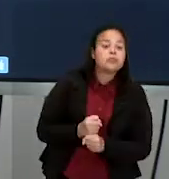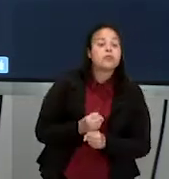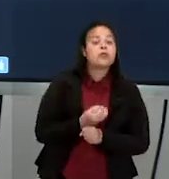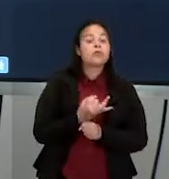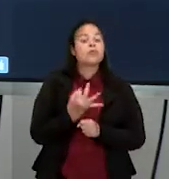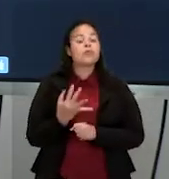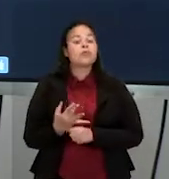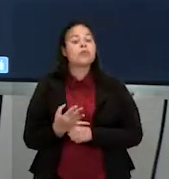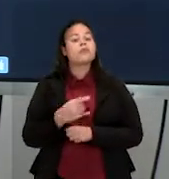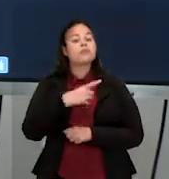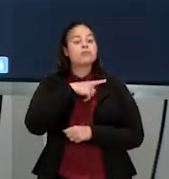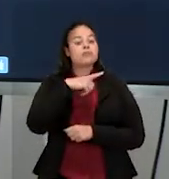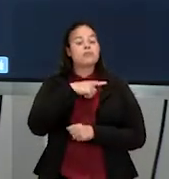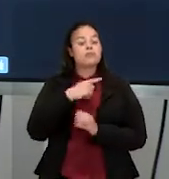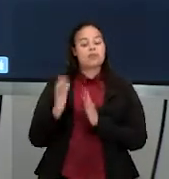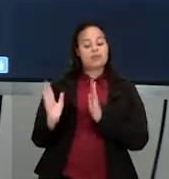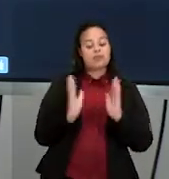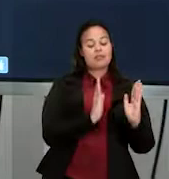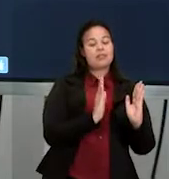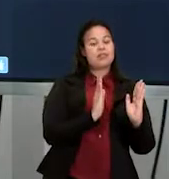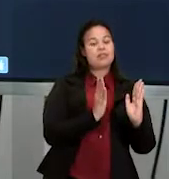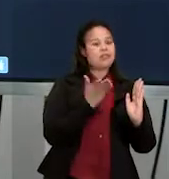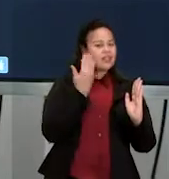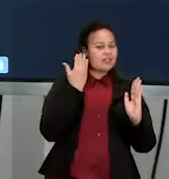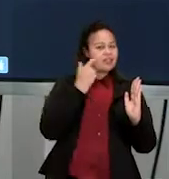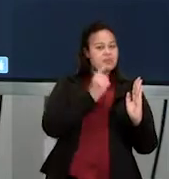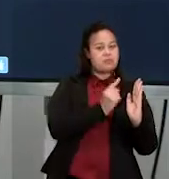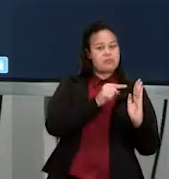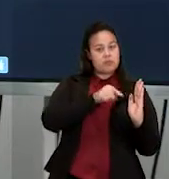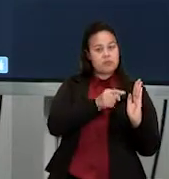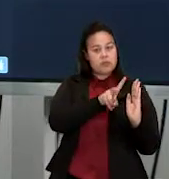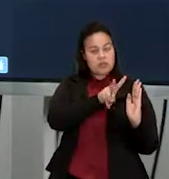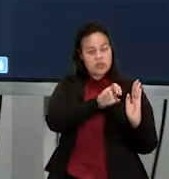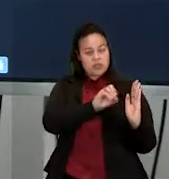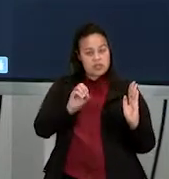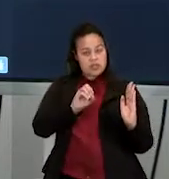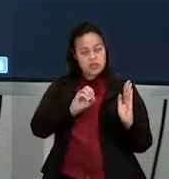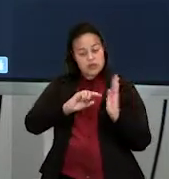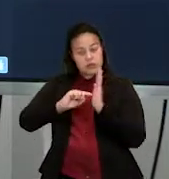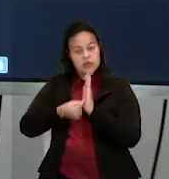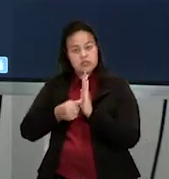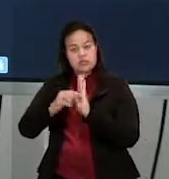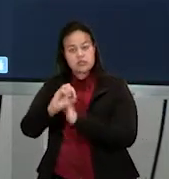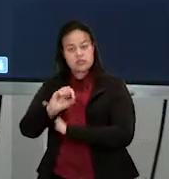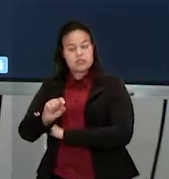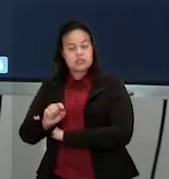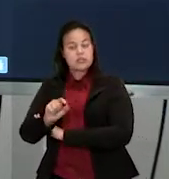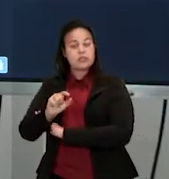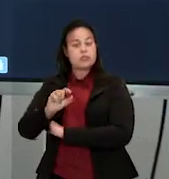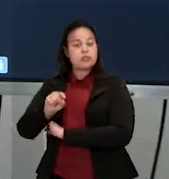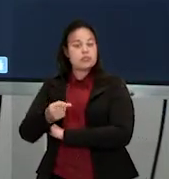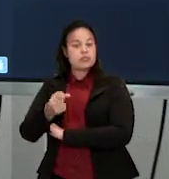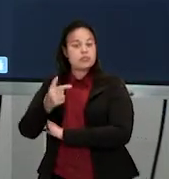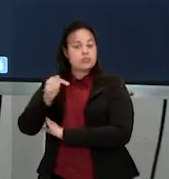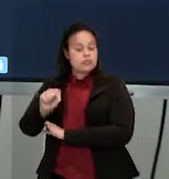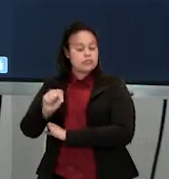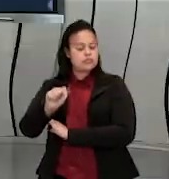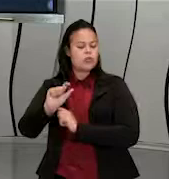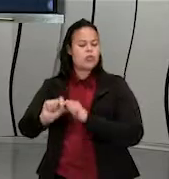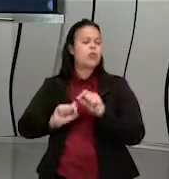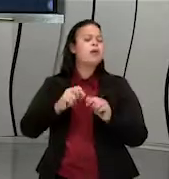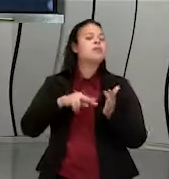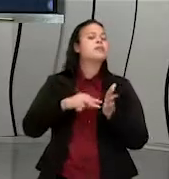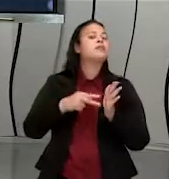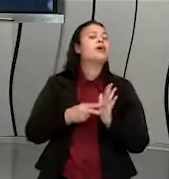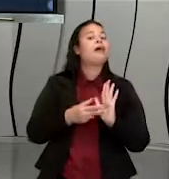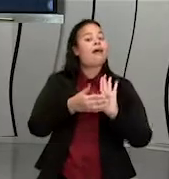vamos pegar o valor que estava, não é? Original, 1.500. Vamos multiplicar por 0,7. O que quer dizer isso? Quer dizer que eu